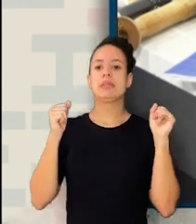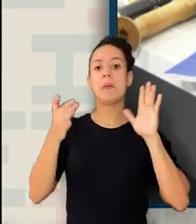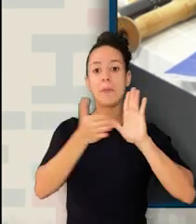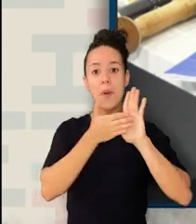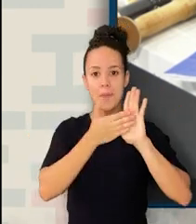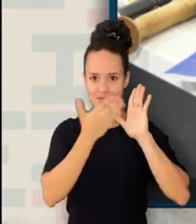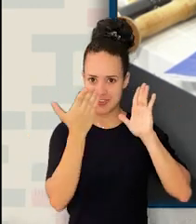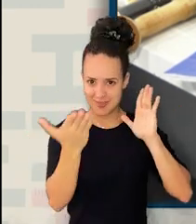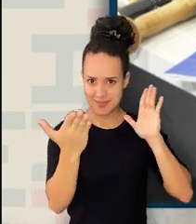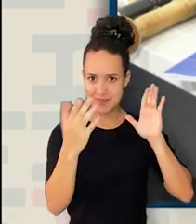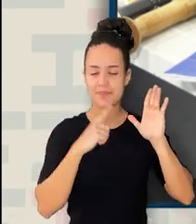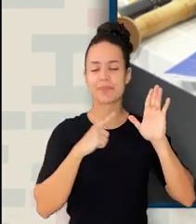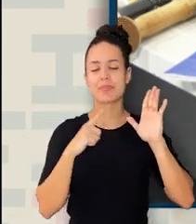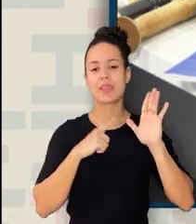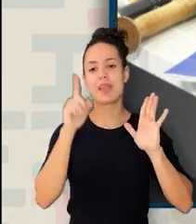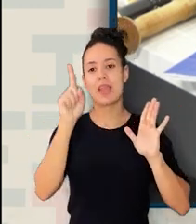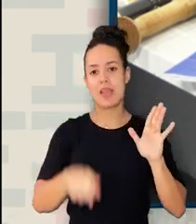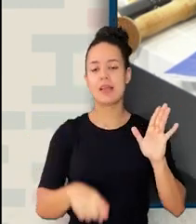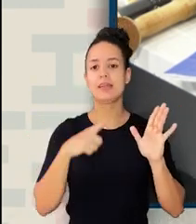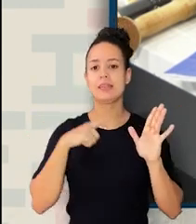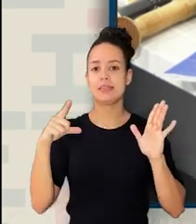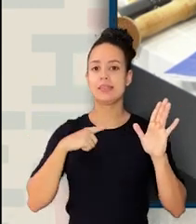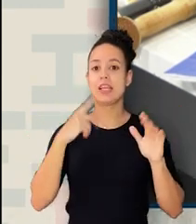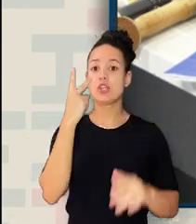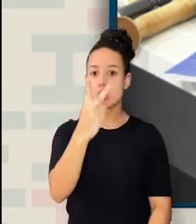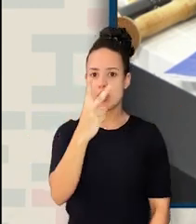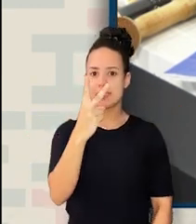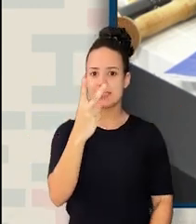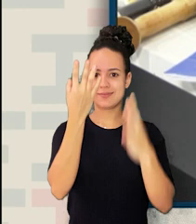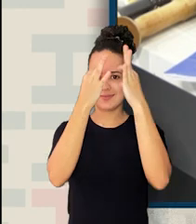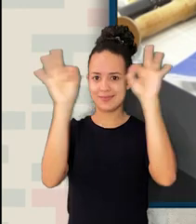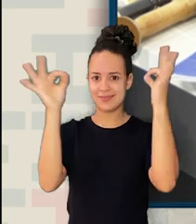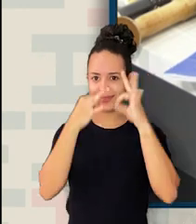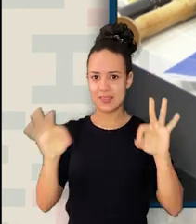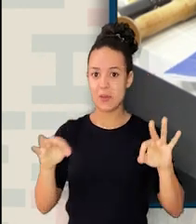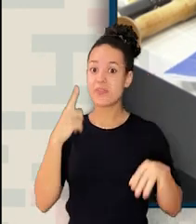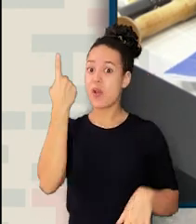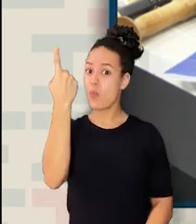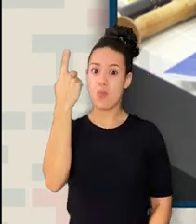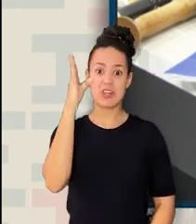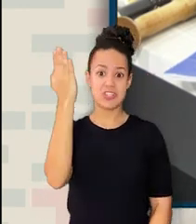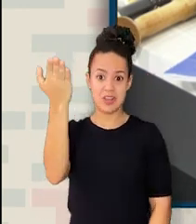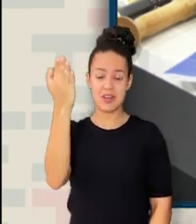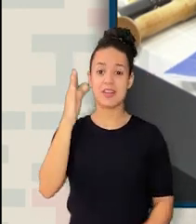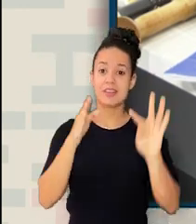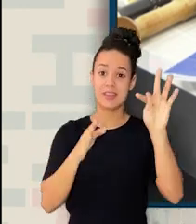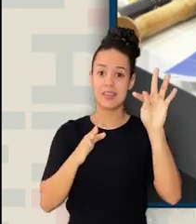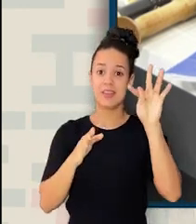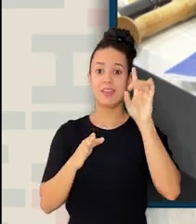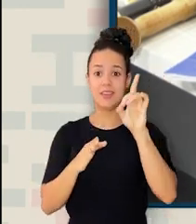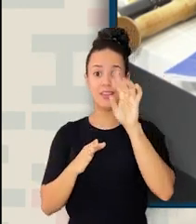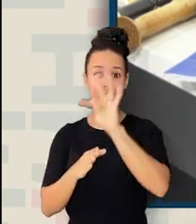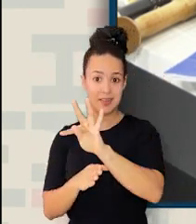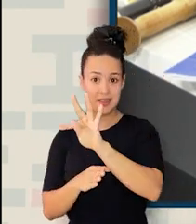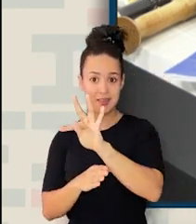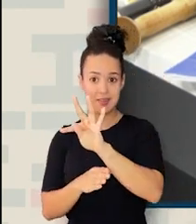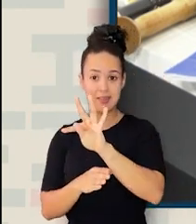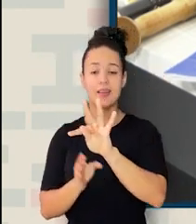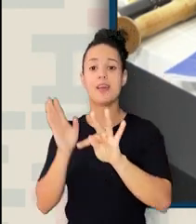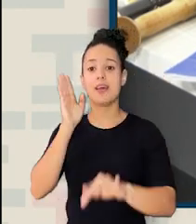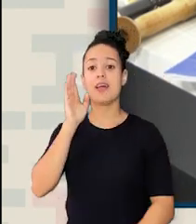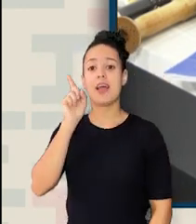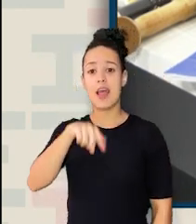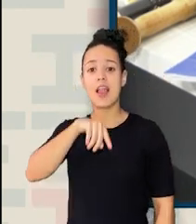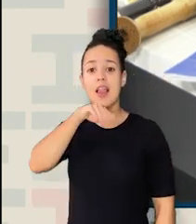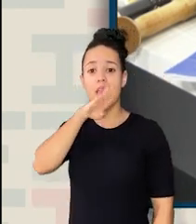aí, juntando 2 sequências, né? Porque aqui só está juntando uma sequência, T, D, T, de articulação